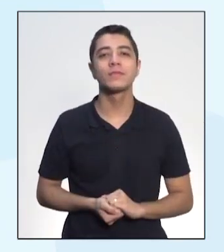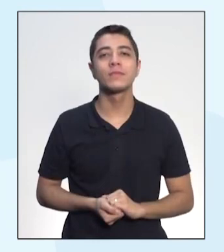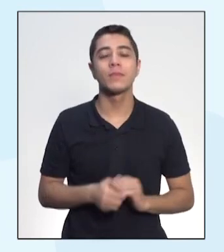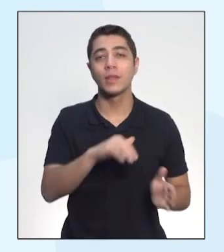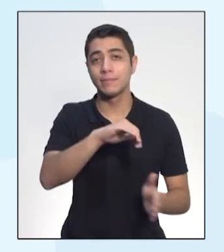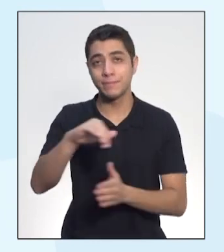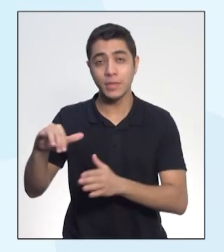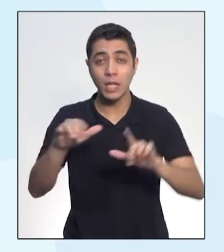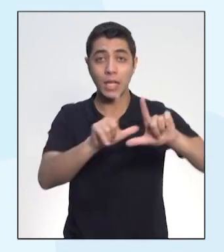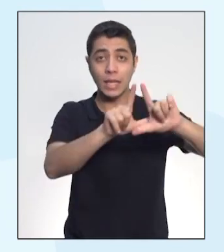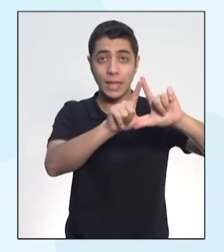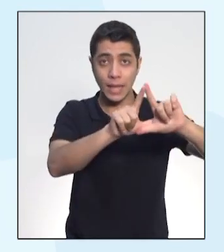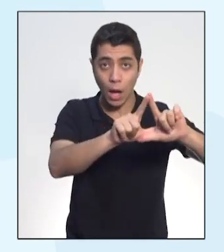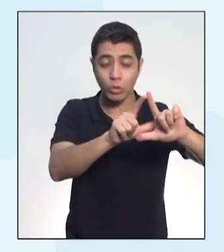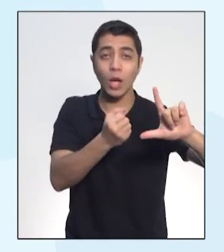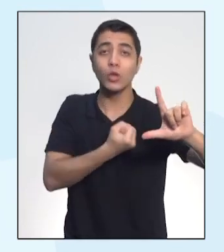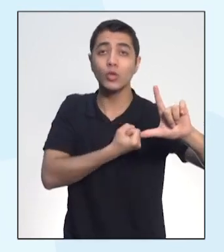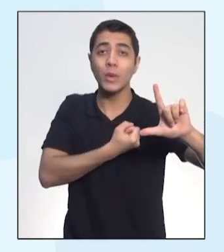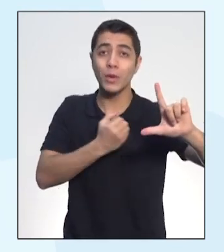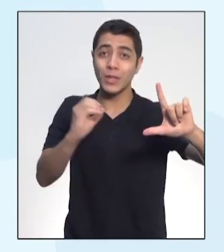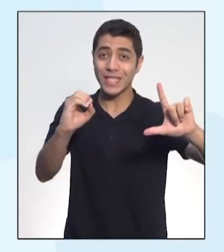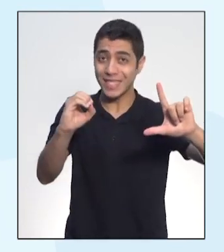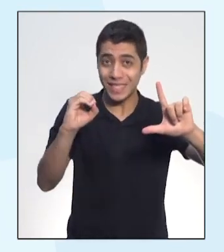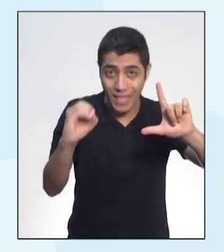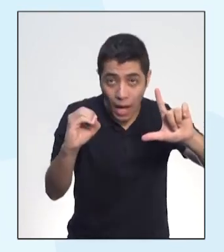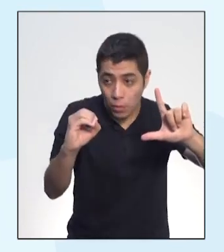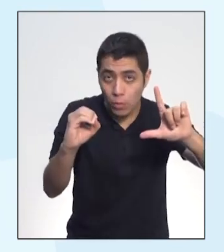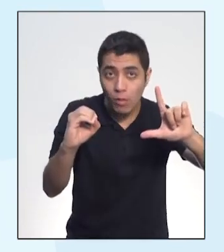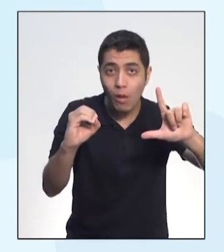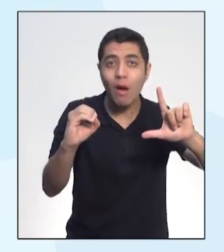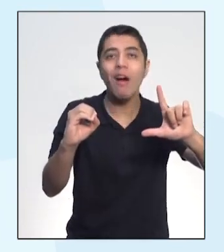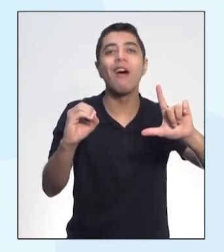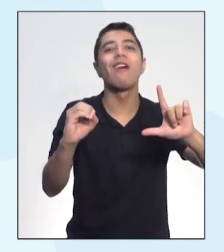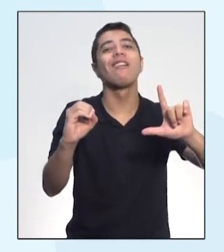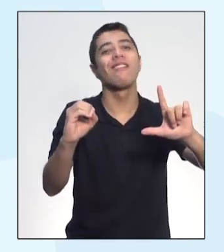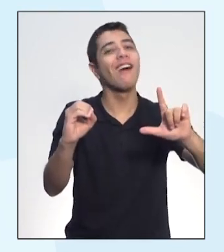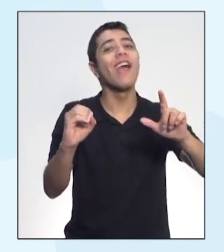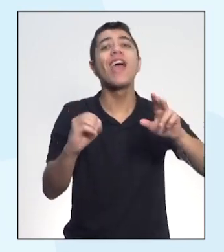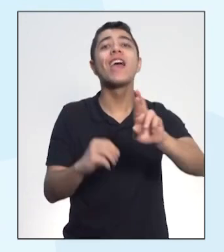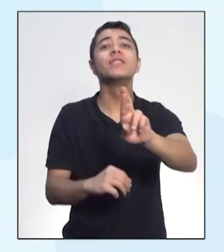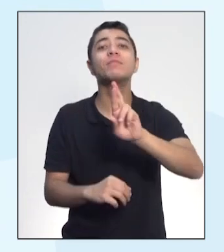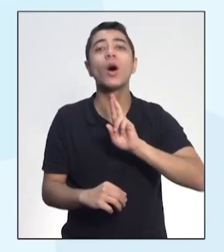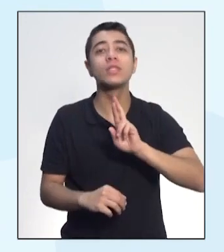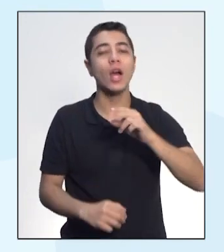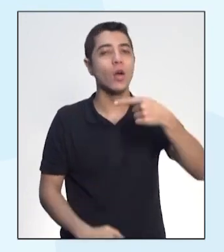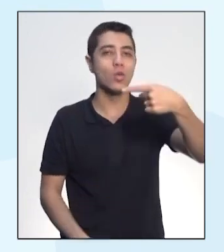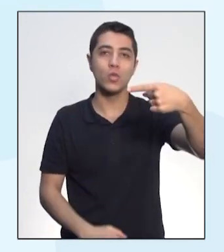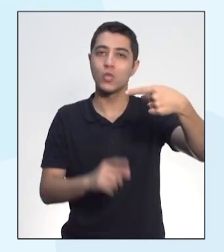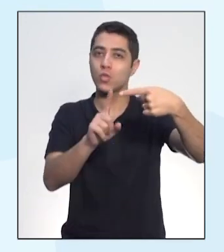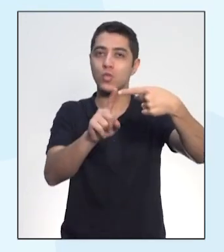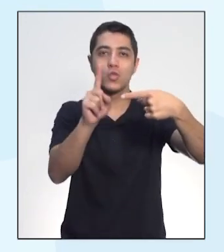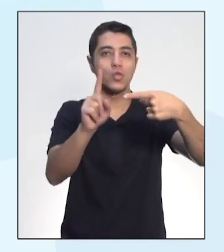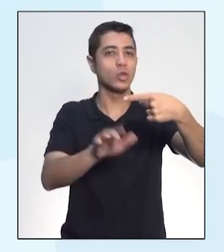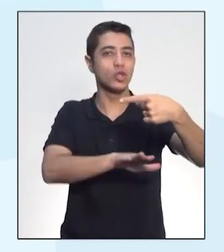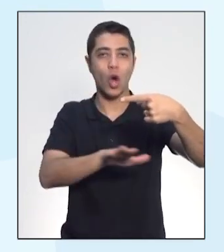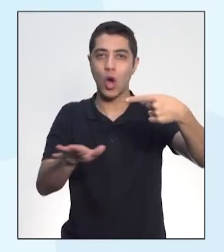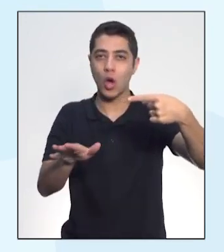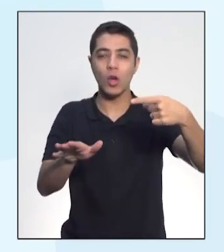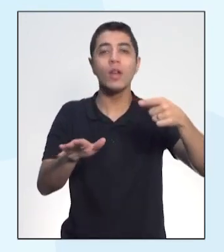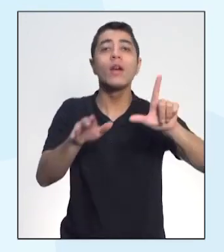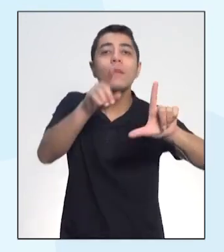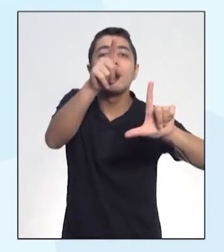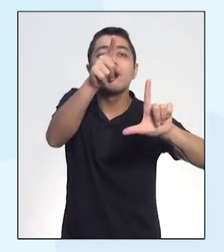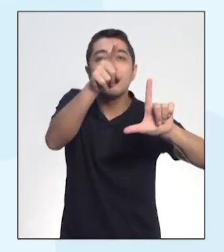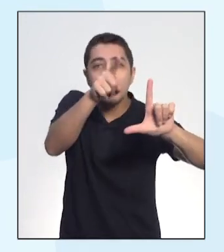iguais, um único valor. Então, a minha parábola vai cruzar em um único lugar. Ah, legal. E se o delta for